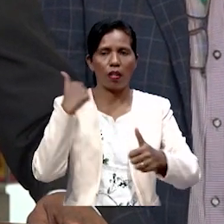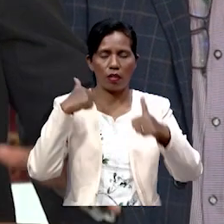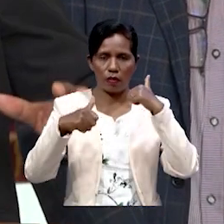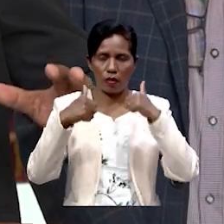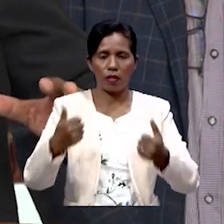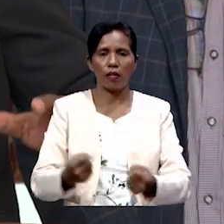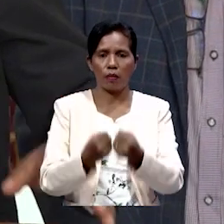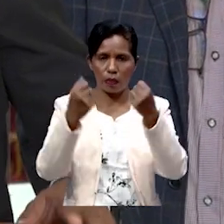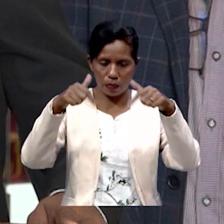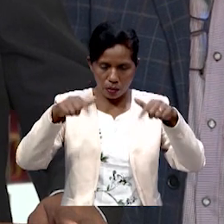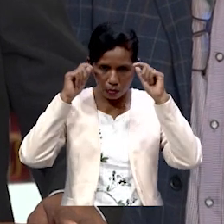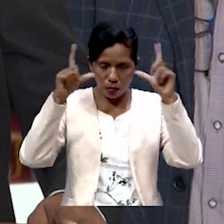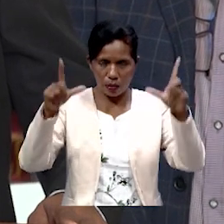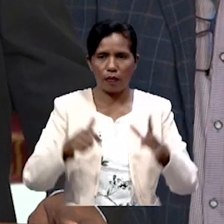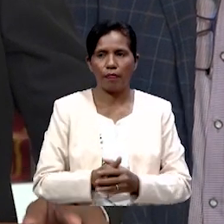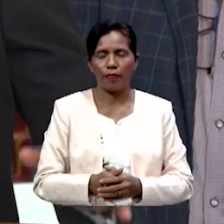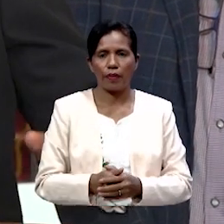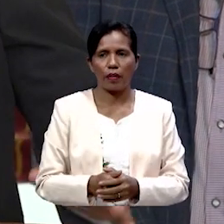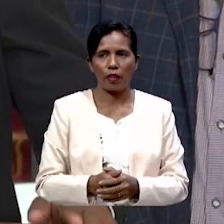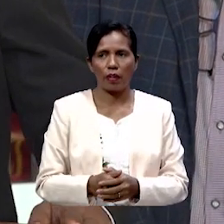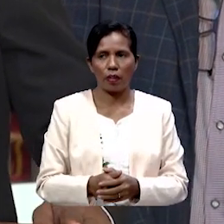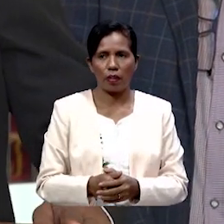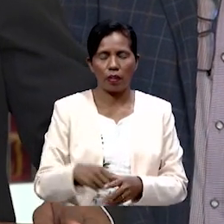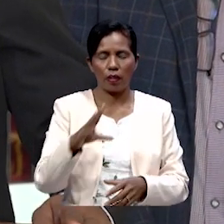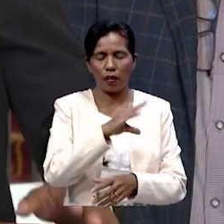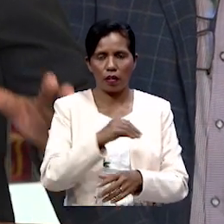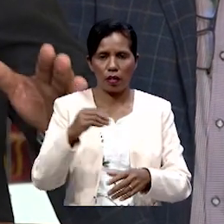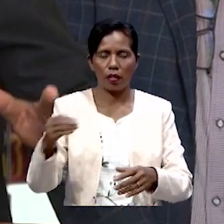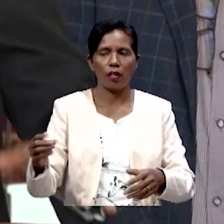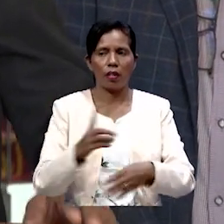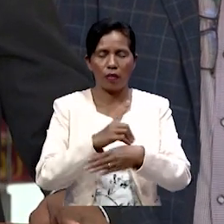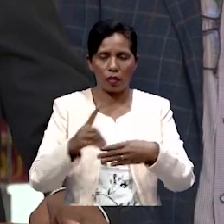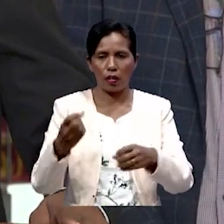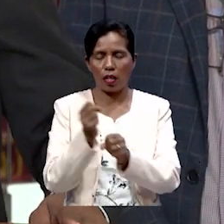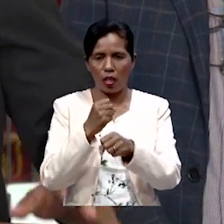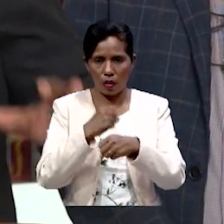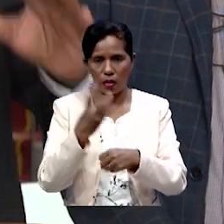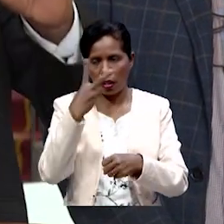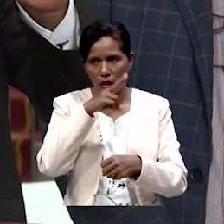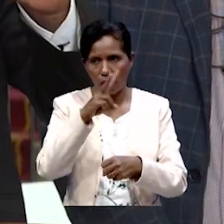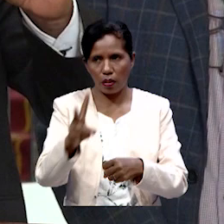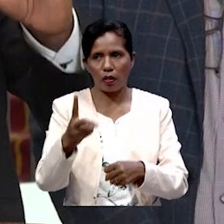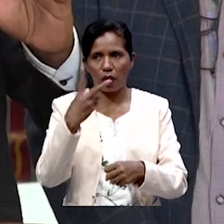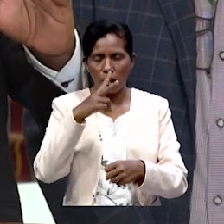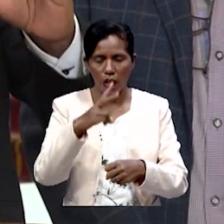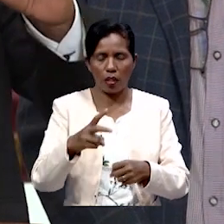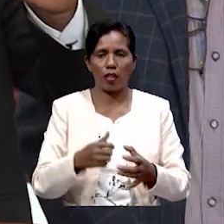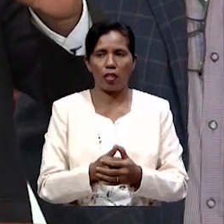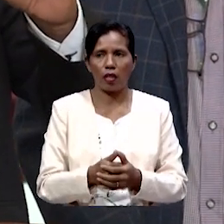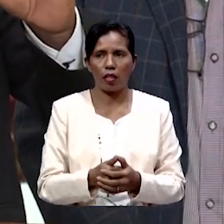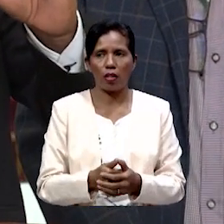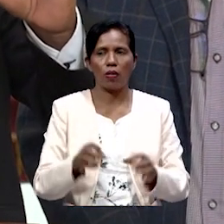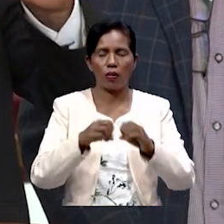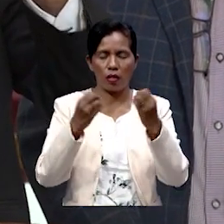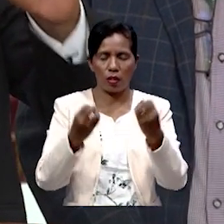Timor-Leste. Equipa CDTL e o departamento Sirané, halo ela diagnóstica, da, o de haré funcionamento, organização